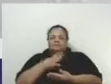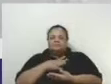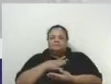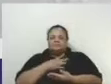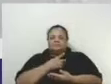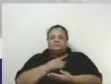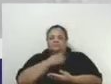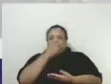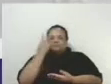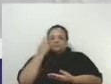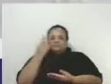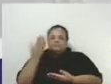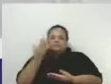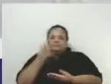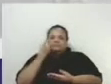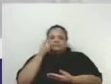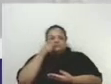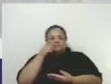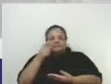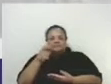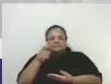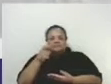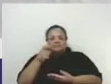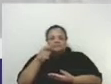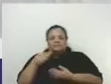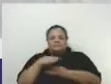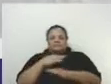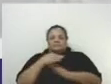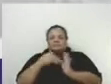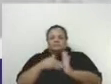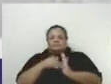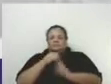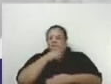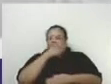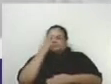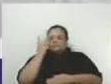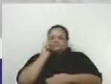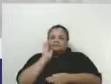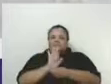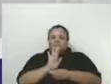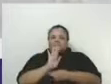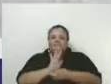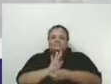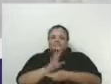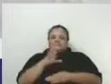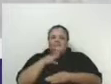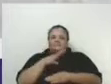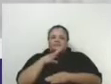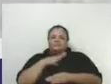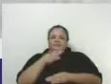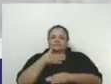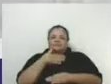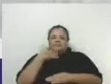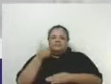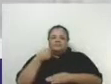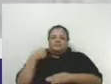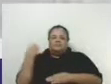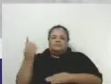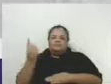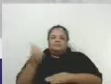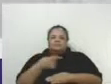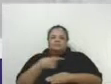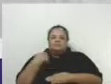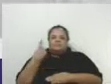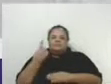assistem e para todas as demais que nos ajudam a fazer uma cidade melhor para todos nós morarmos.